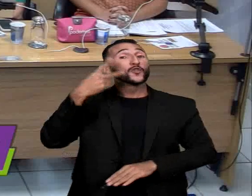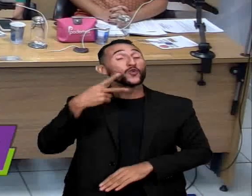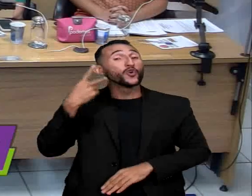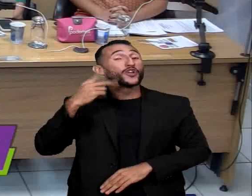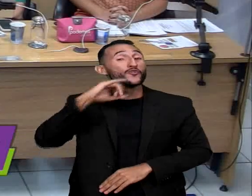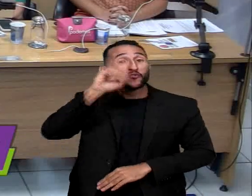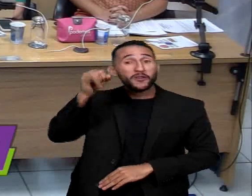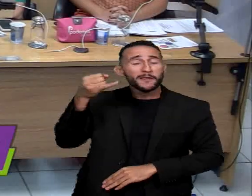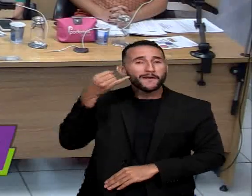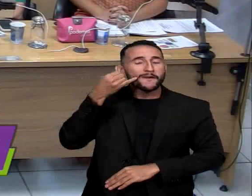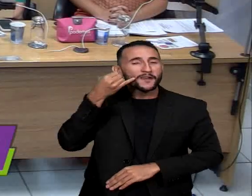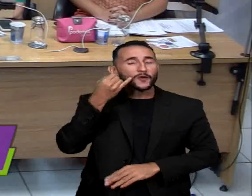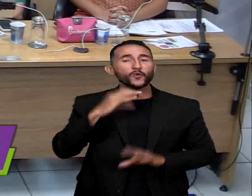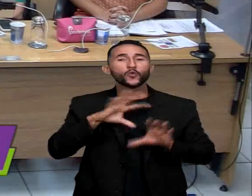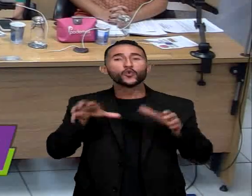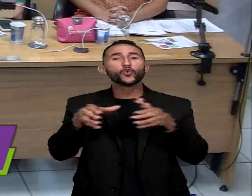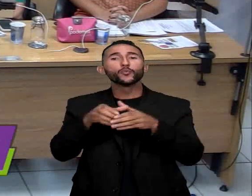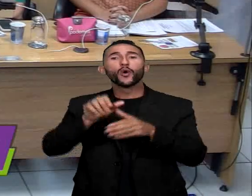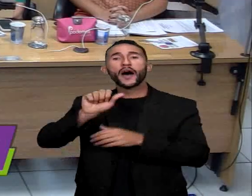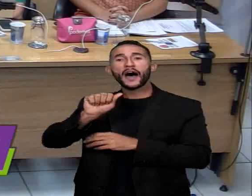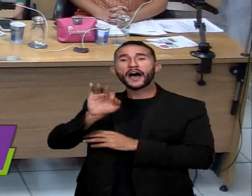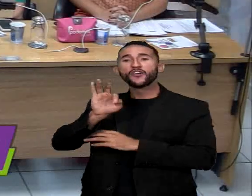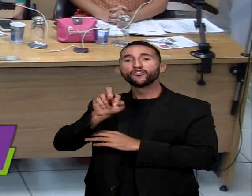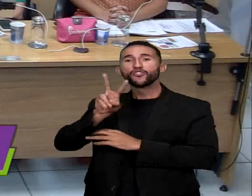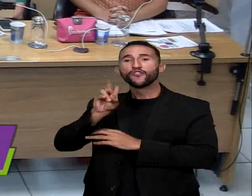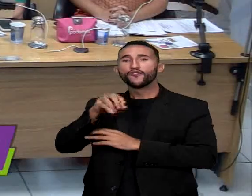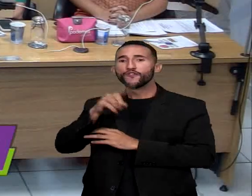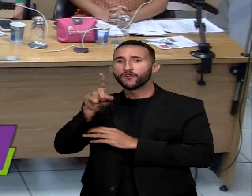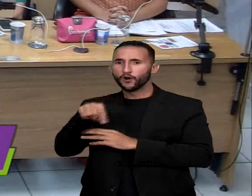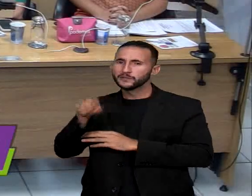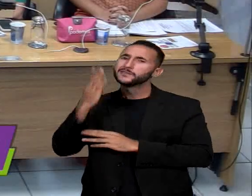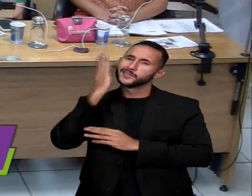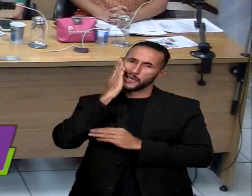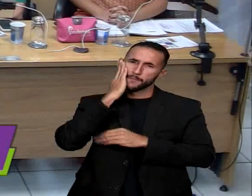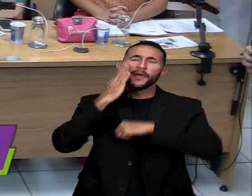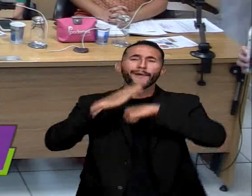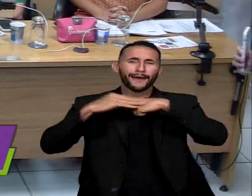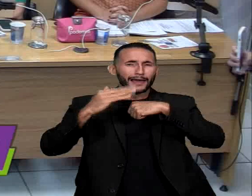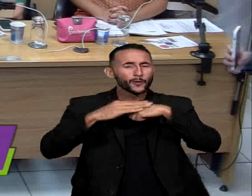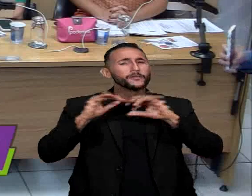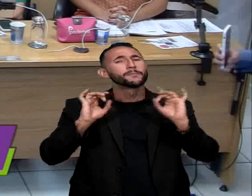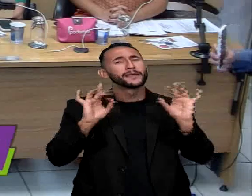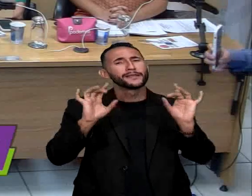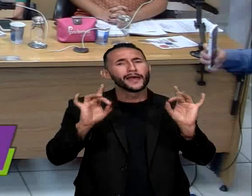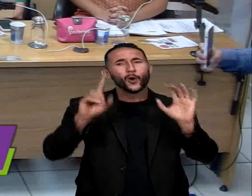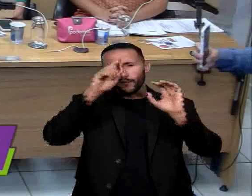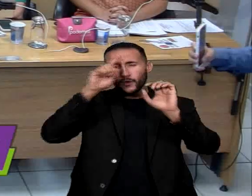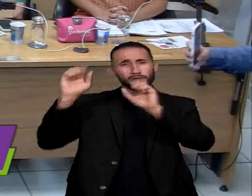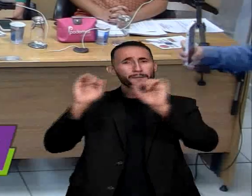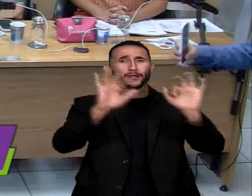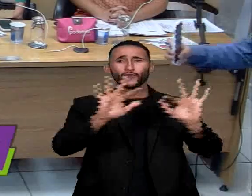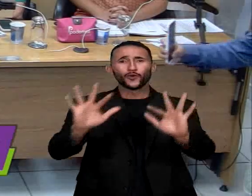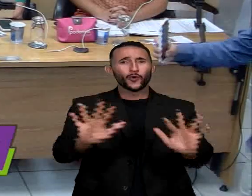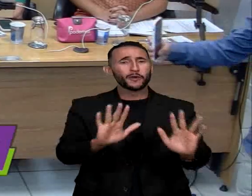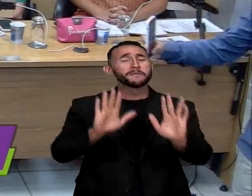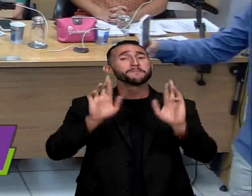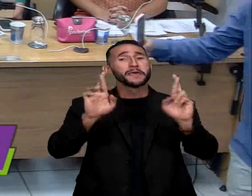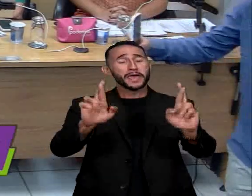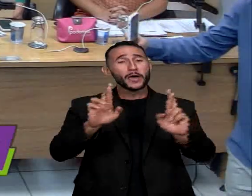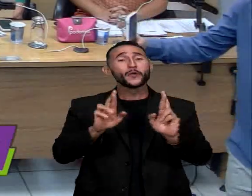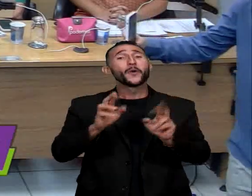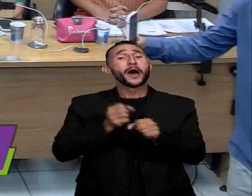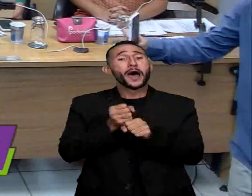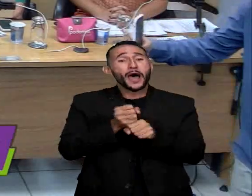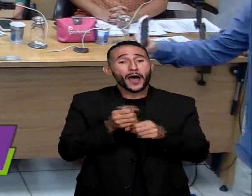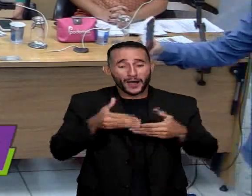também meu respeito né meu carinho por você viu Ju que Deus abençoe que seja um ano de muito trabalho também e na aprovação de